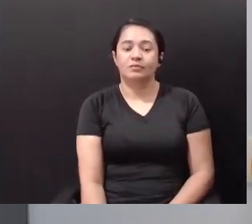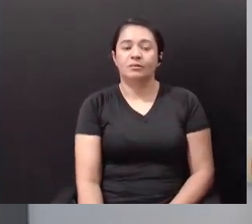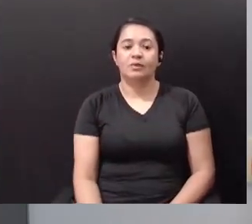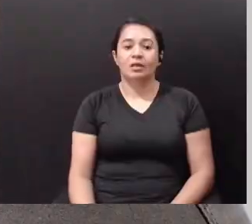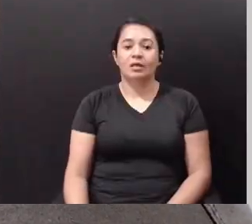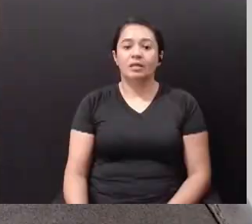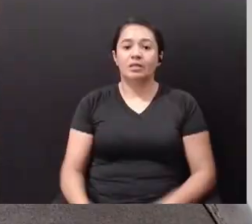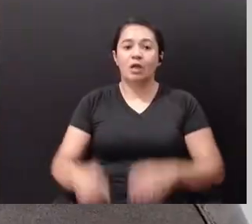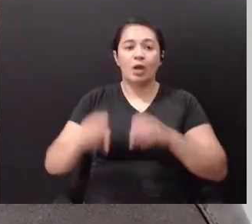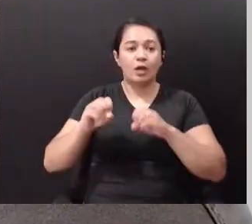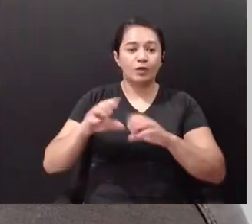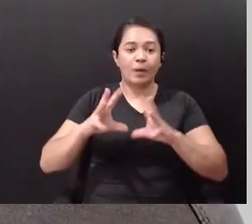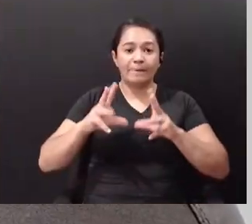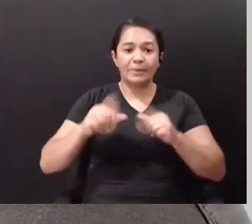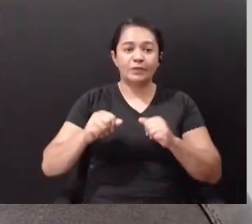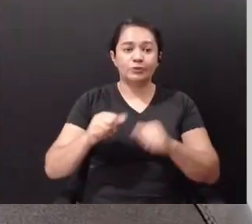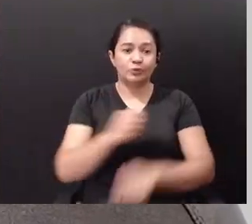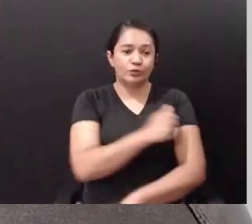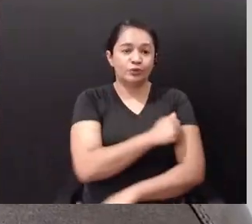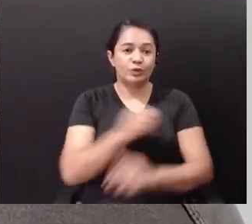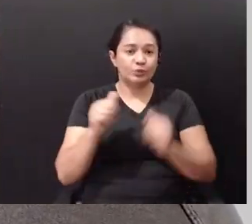mesmo tempo. E o professor ia